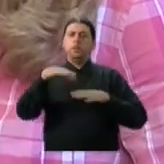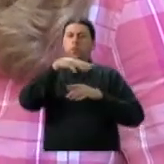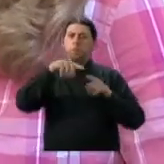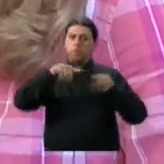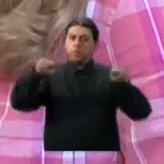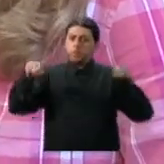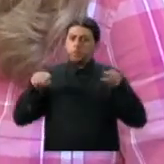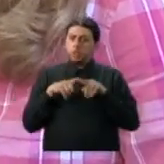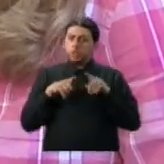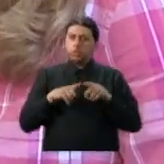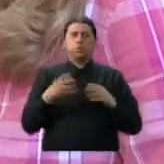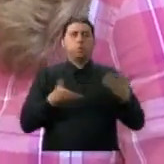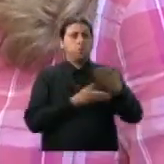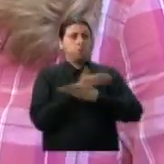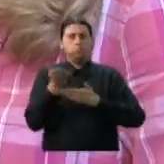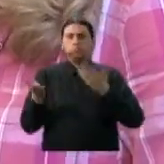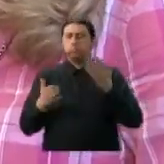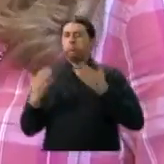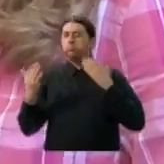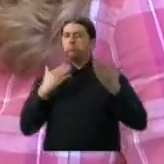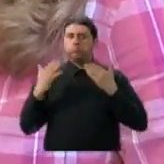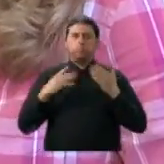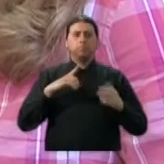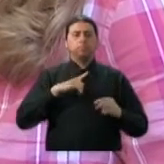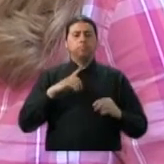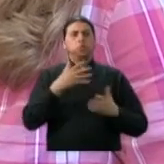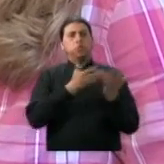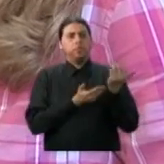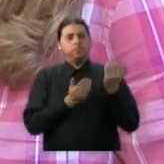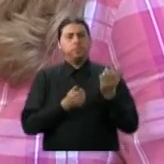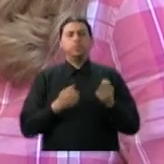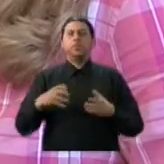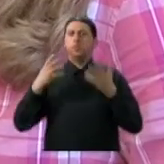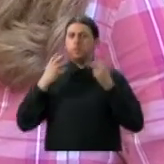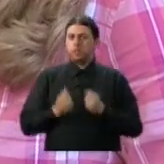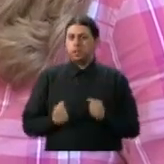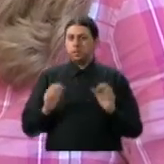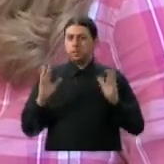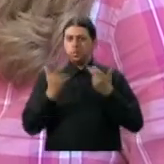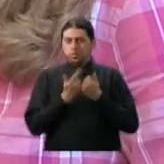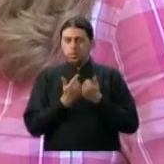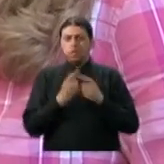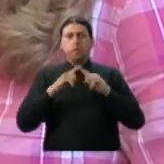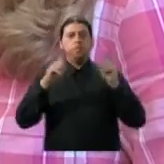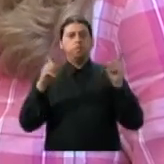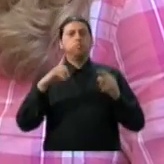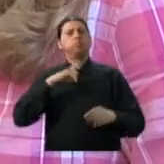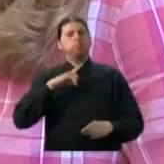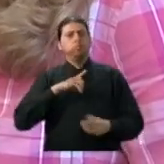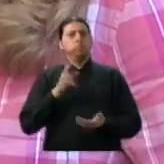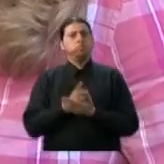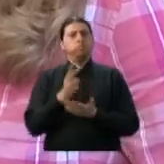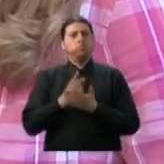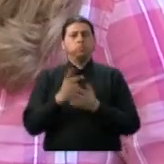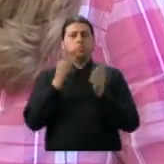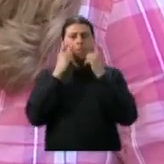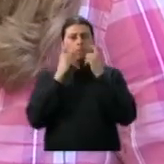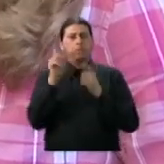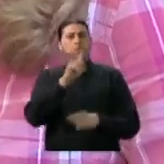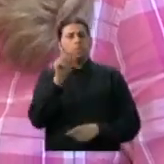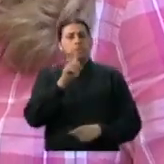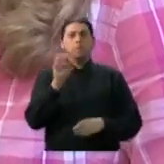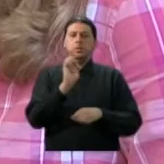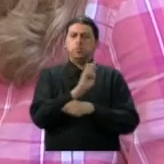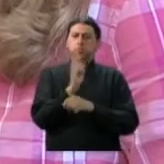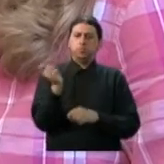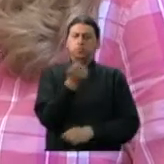isso fez com que os adolescentes aderissem, né, à vacinação. Agora, a gente tem observado, e isso não é um fenômeno aqui do estado do Rio Grande do